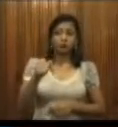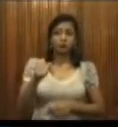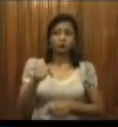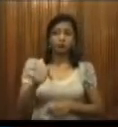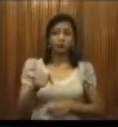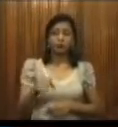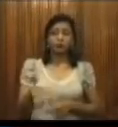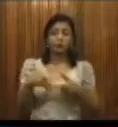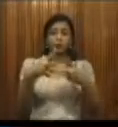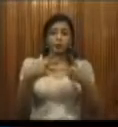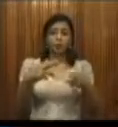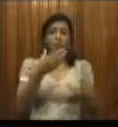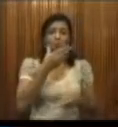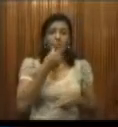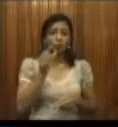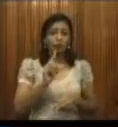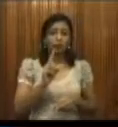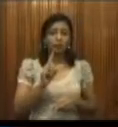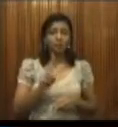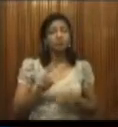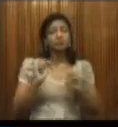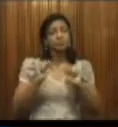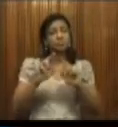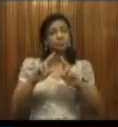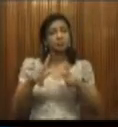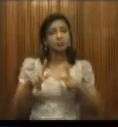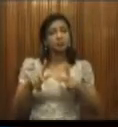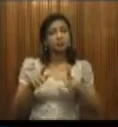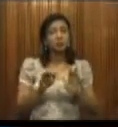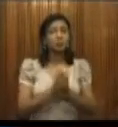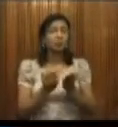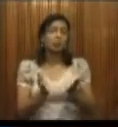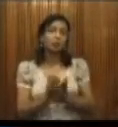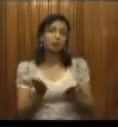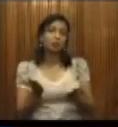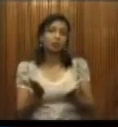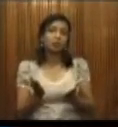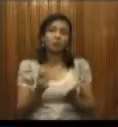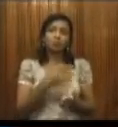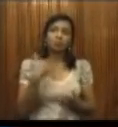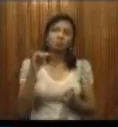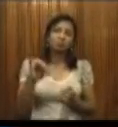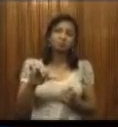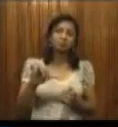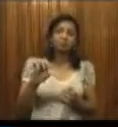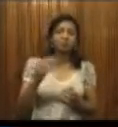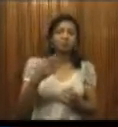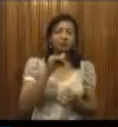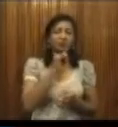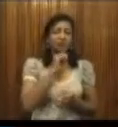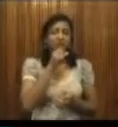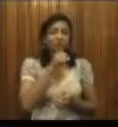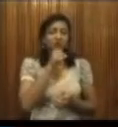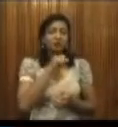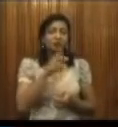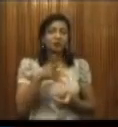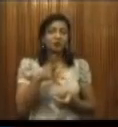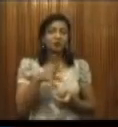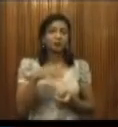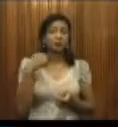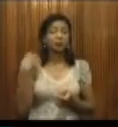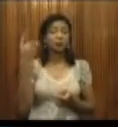homem tinha, porque não tinha o status social que aquele homem tinha, talvez nós achássemos que aquele homem era feliz e não precisava de mais